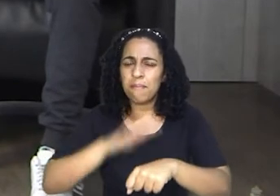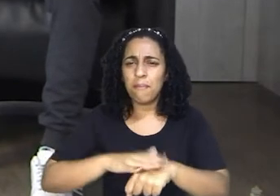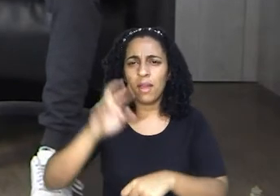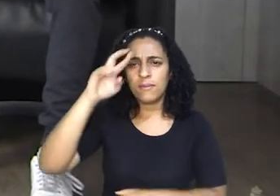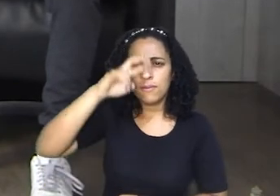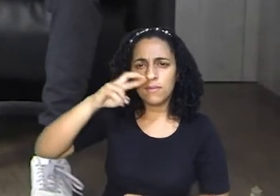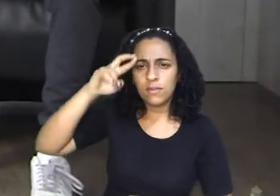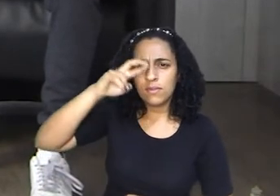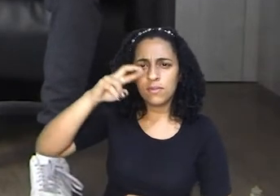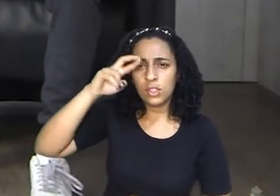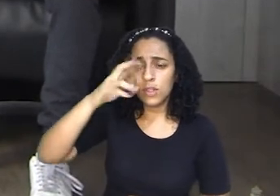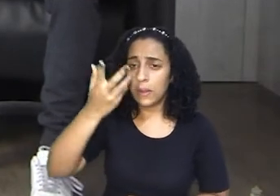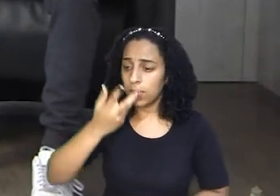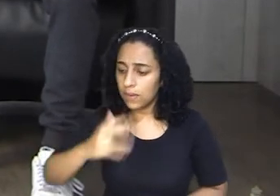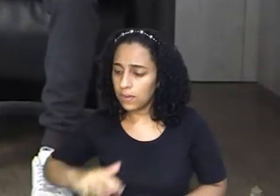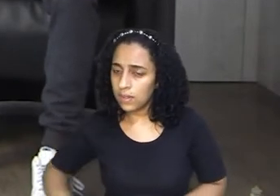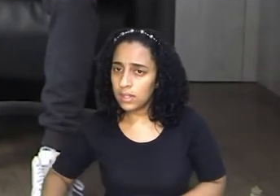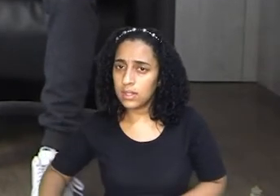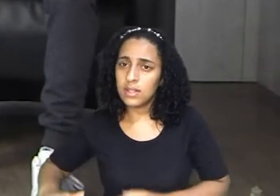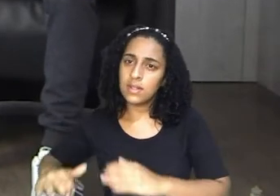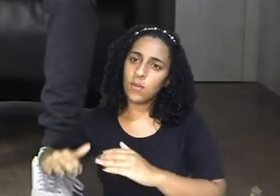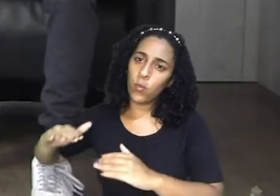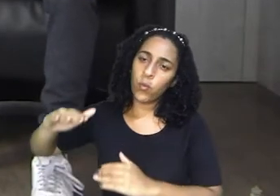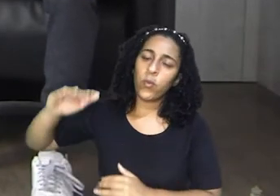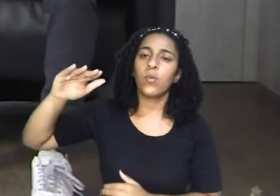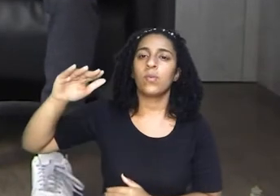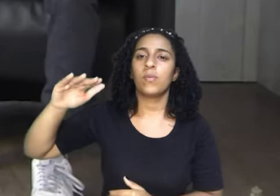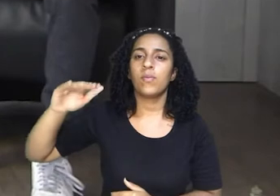lá desde criança agora